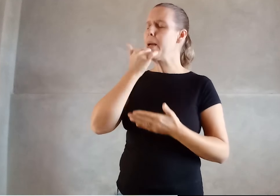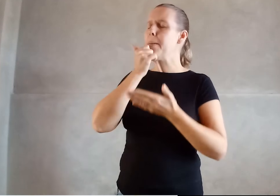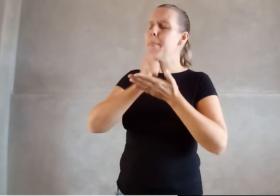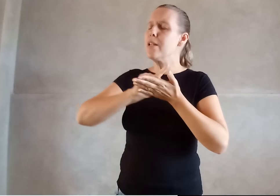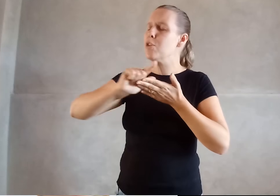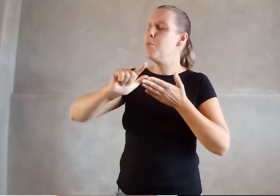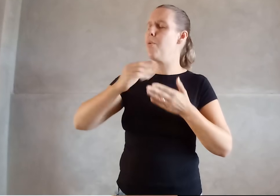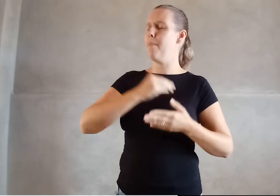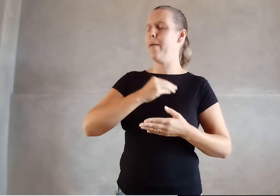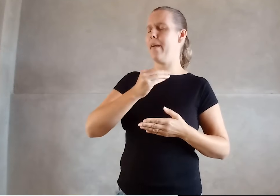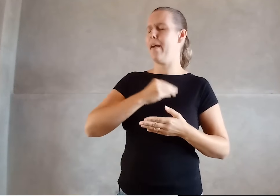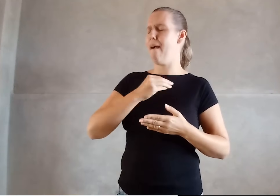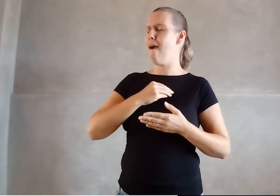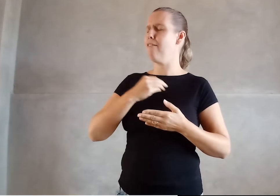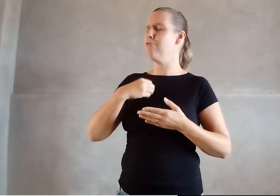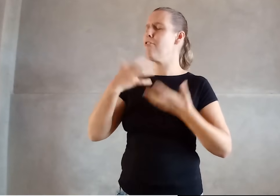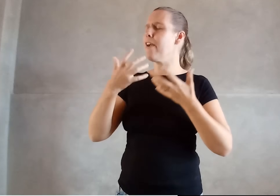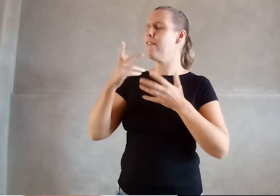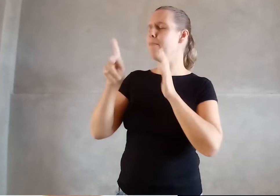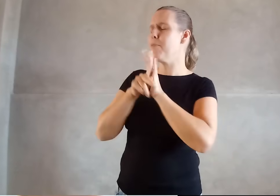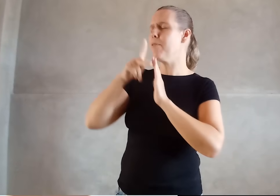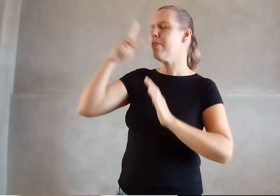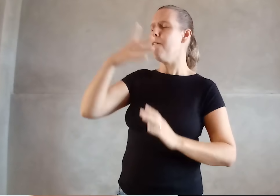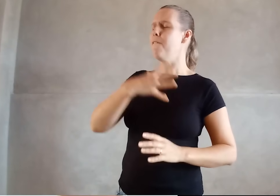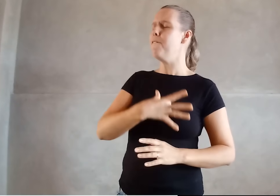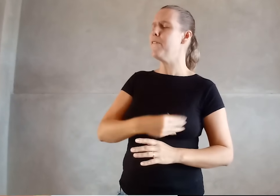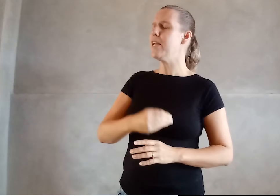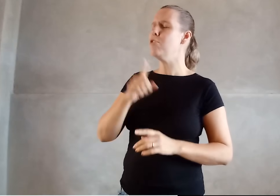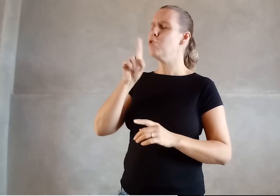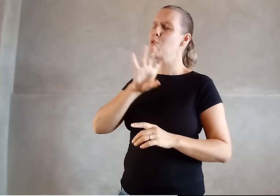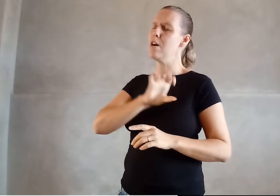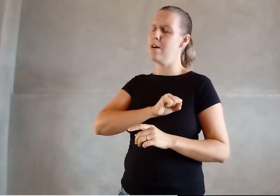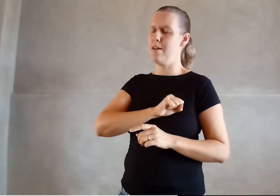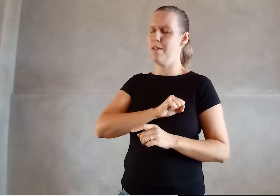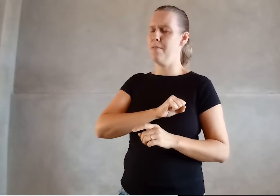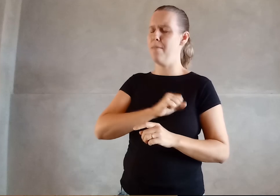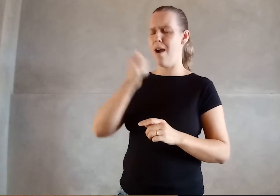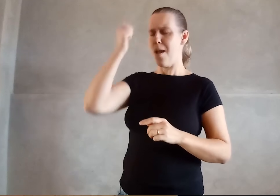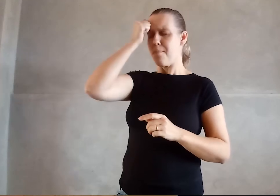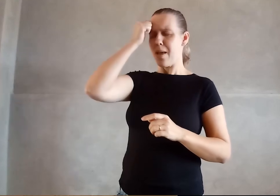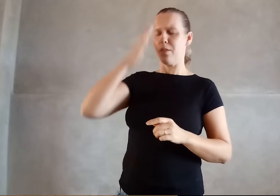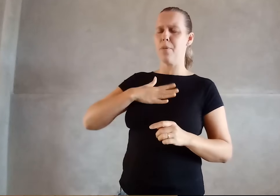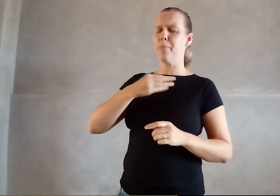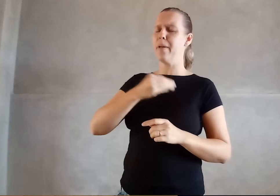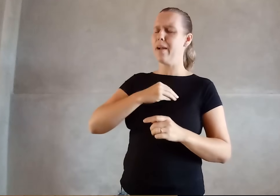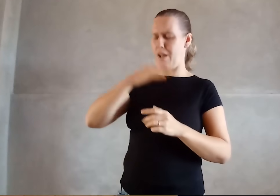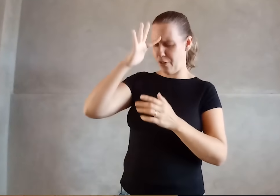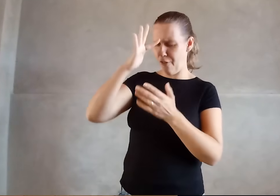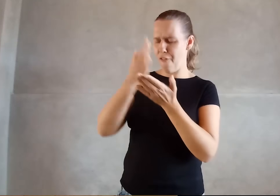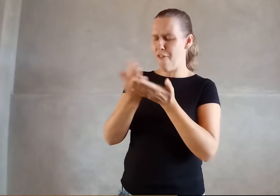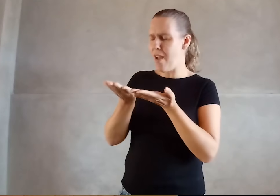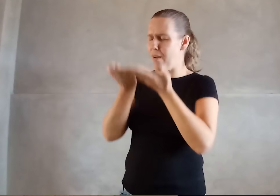meus pecados e eu coloco a minha fé em ti, Jesus. Faz de mim um filho amado teu. Obrigado pelo teu